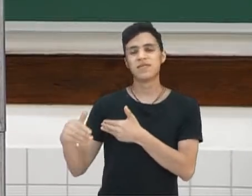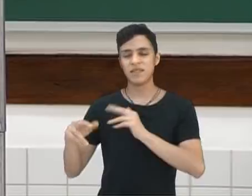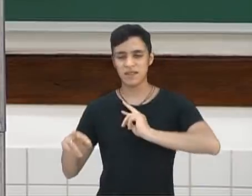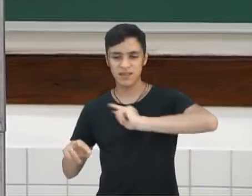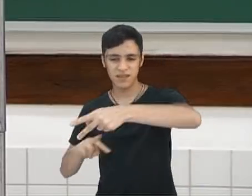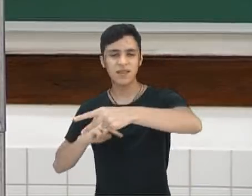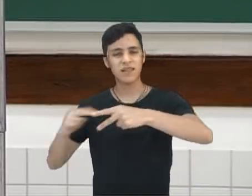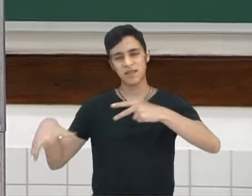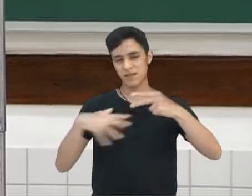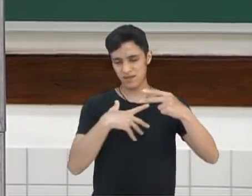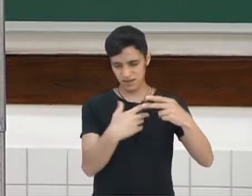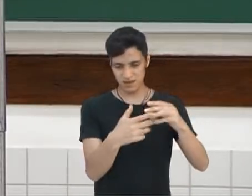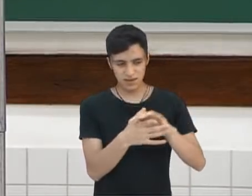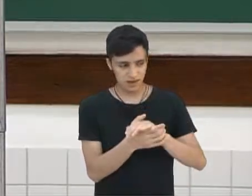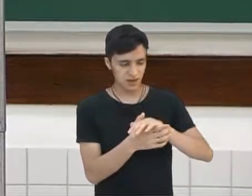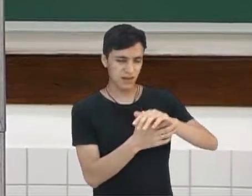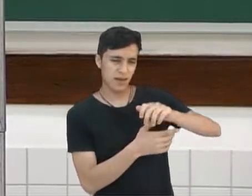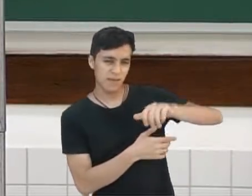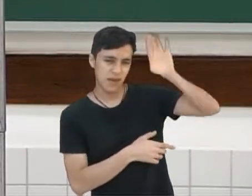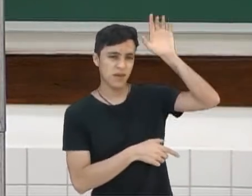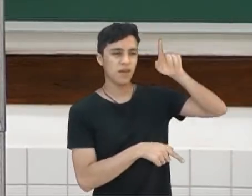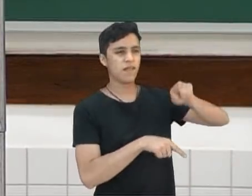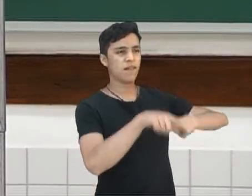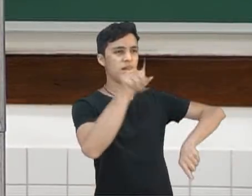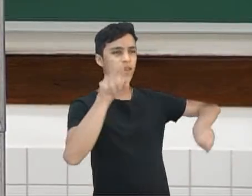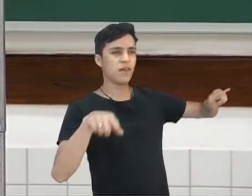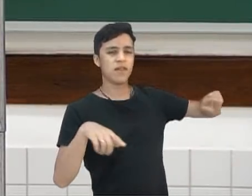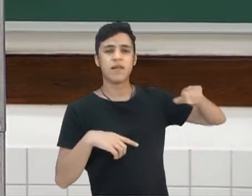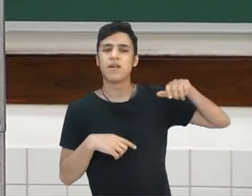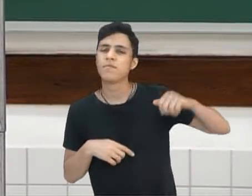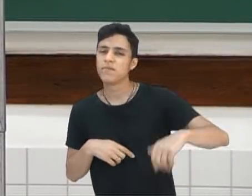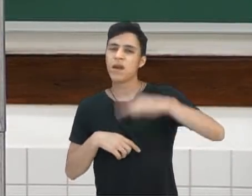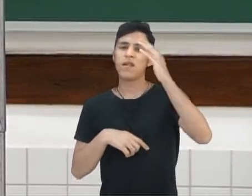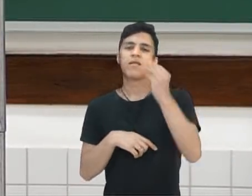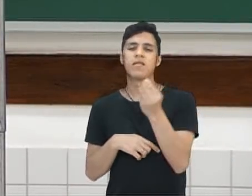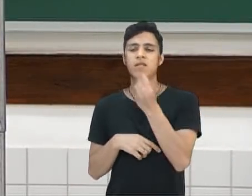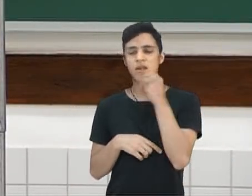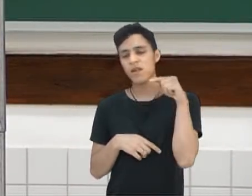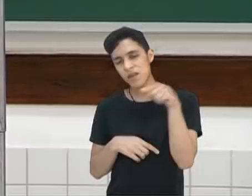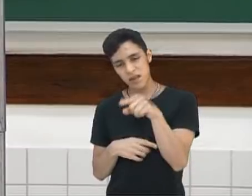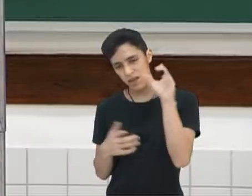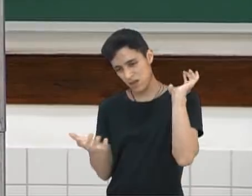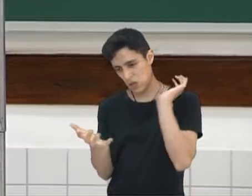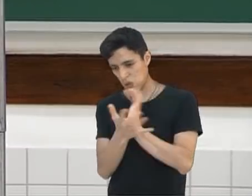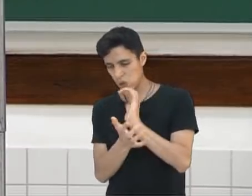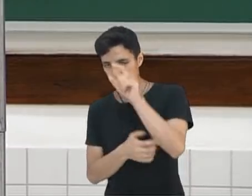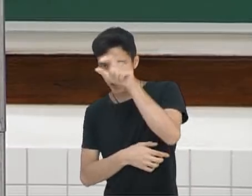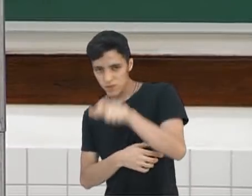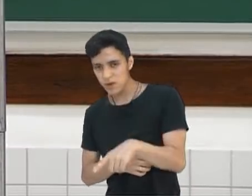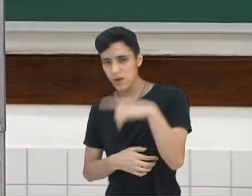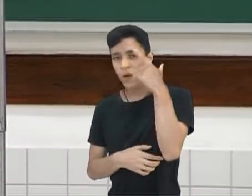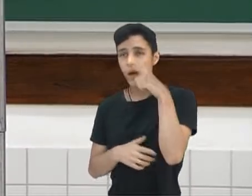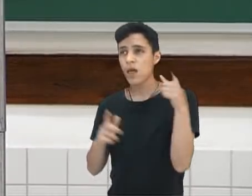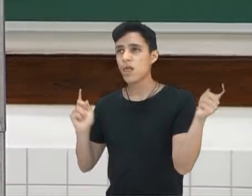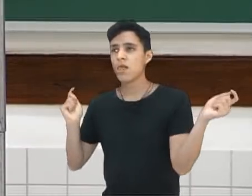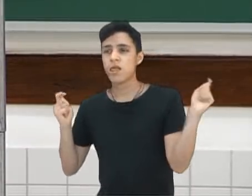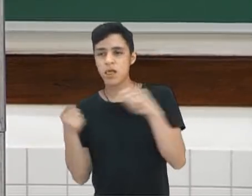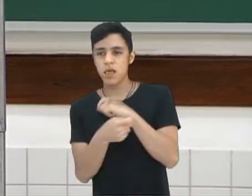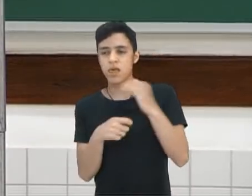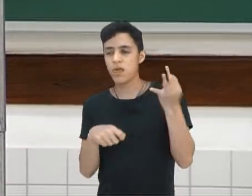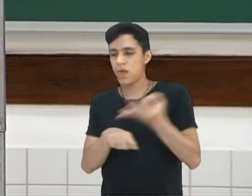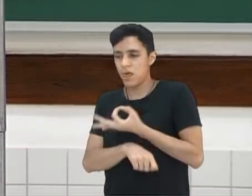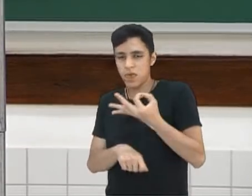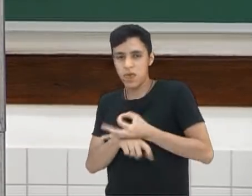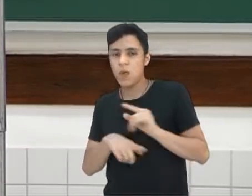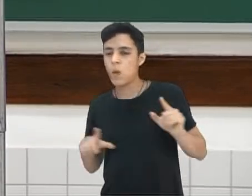mais variabilidade genética existir, maior a chance daquele ser vivo se adaptar,